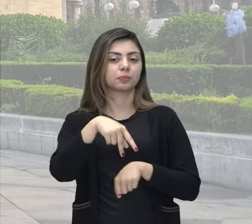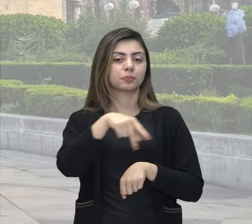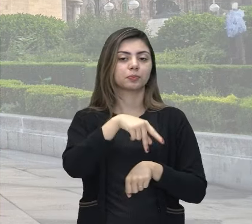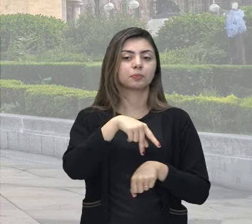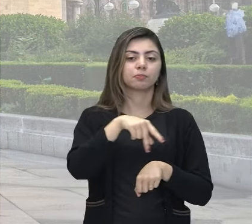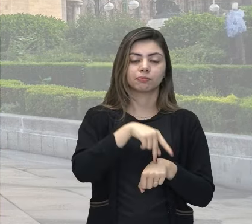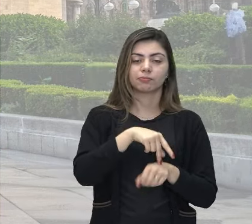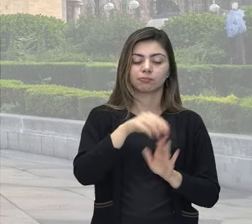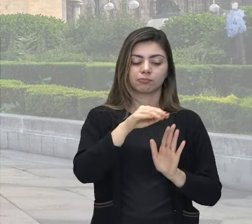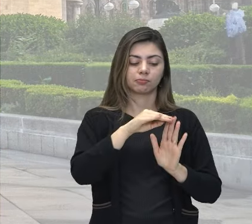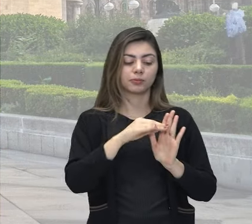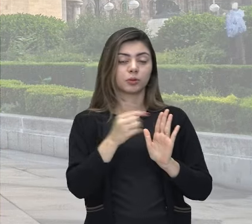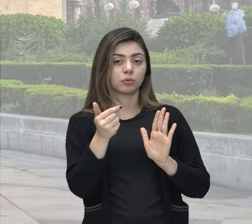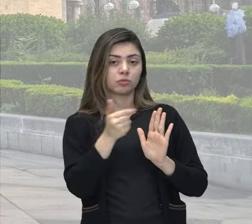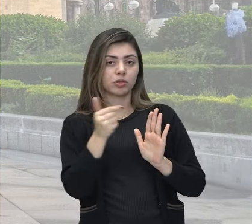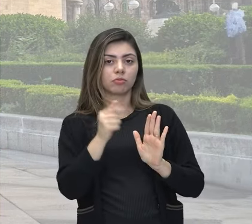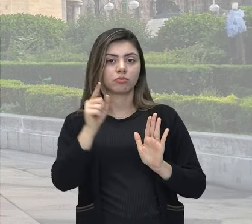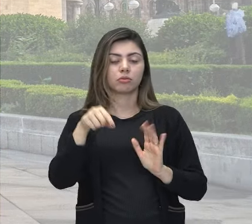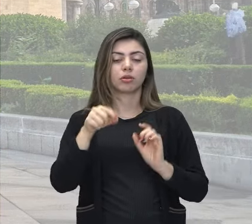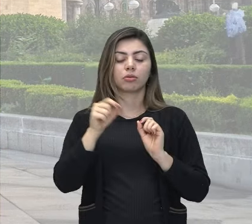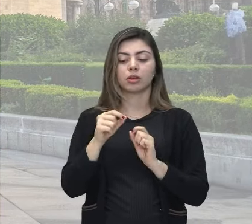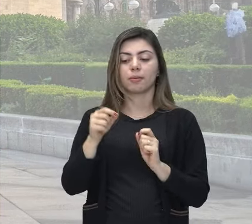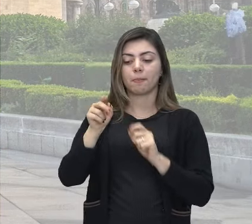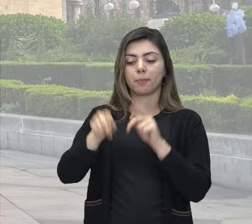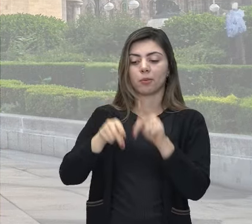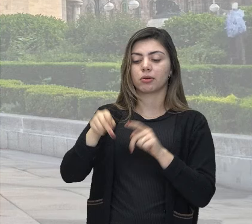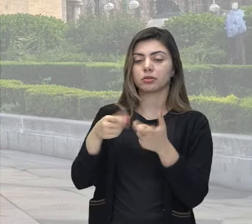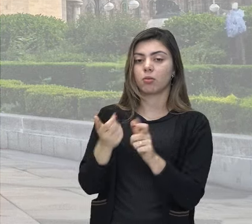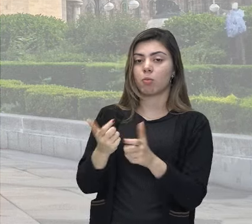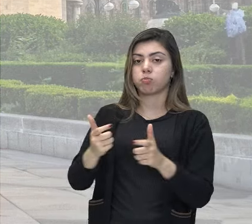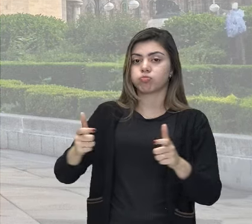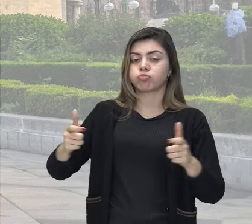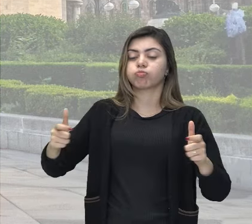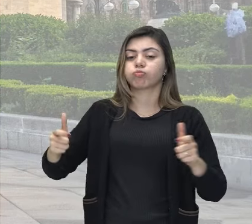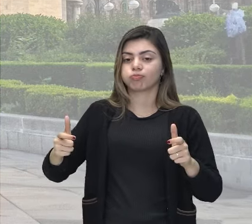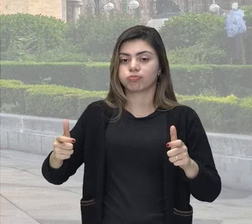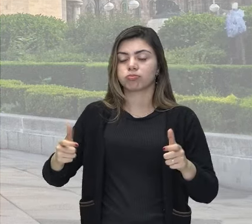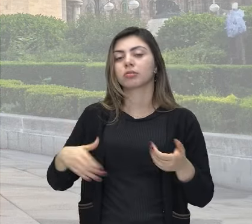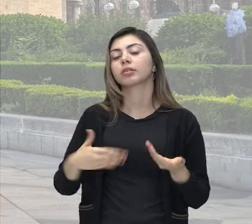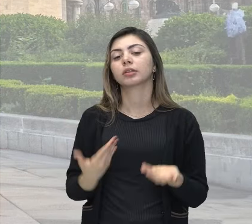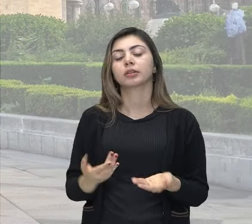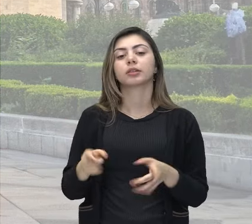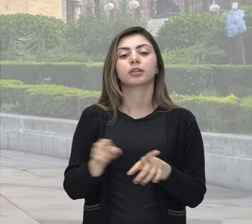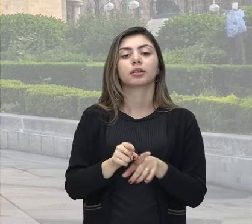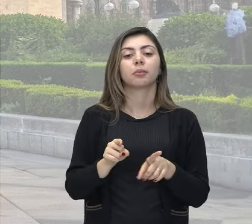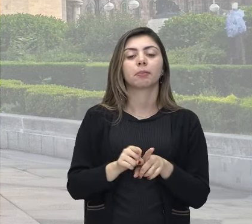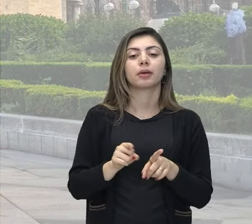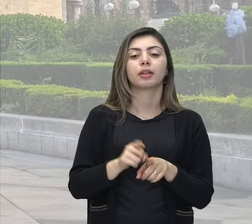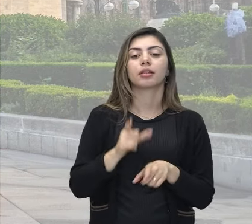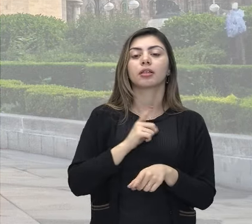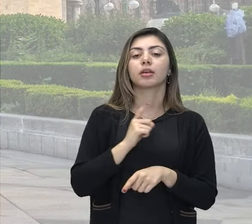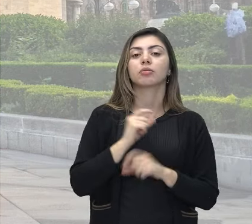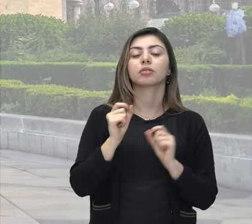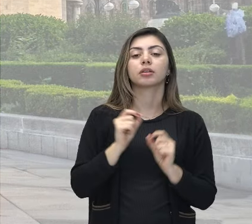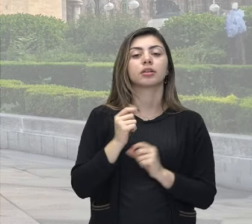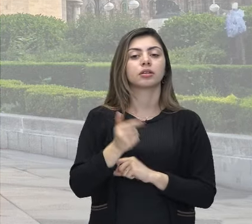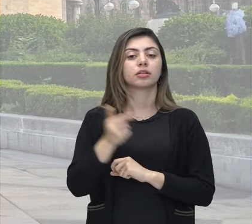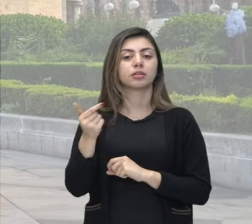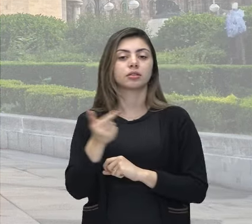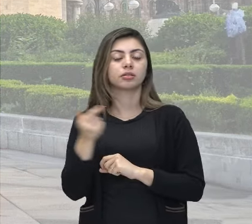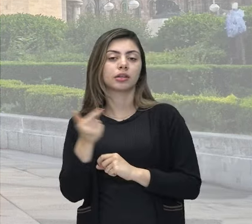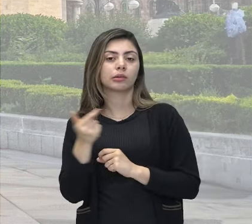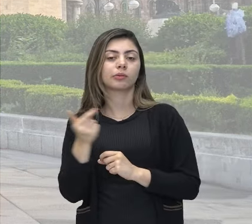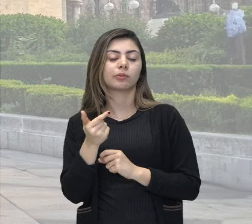mais populoso, tá? E vai ter ali o segundo, né, melhor produto interno bruto